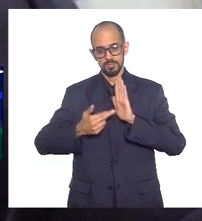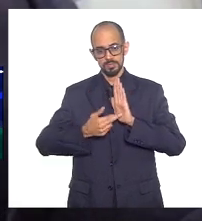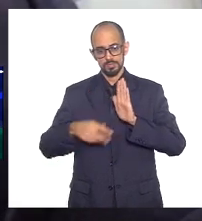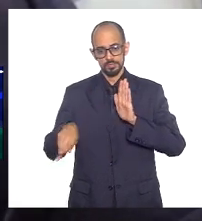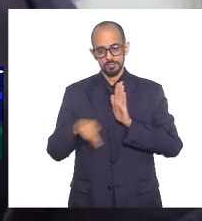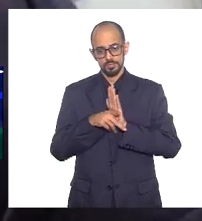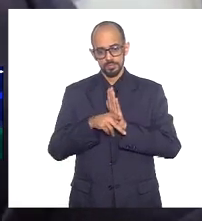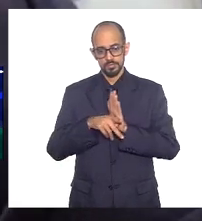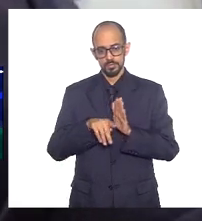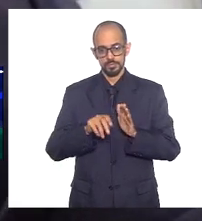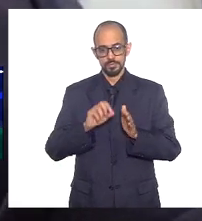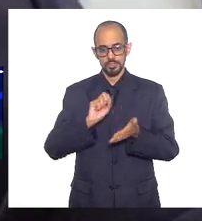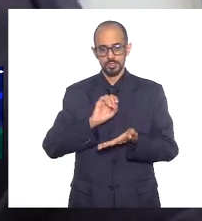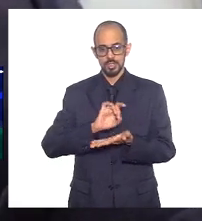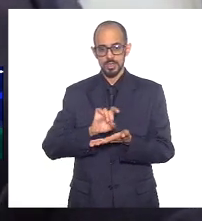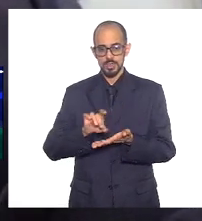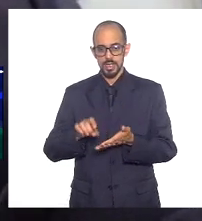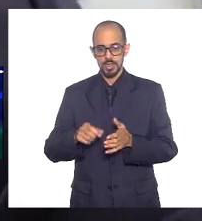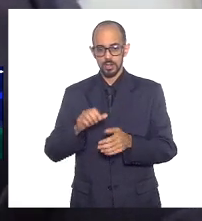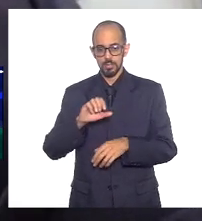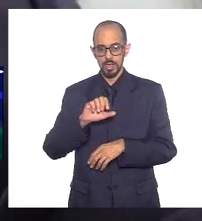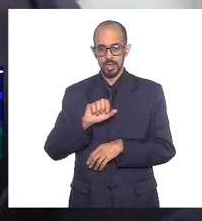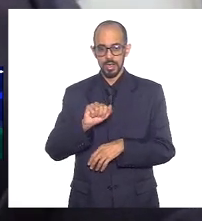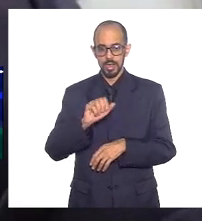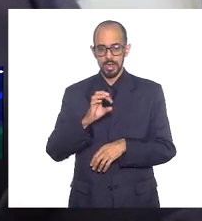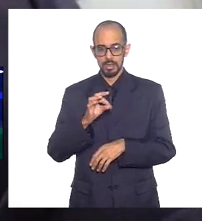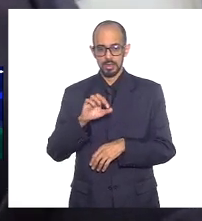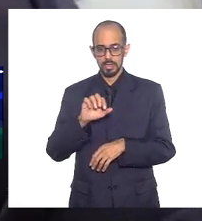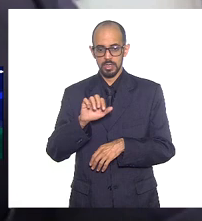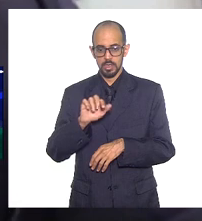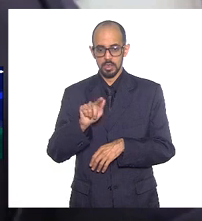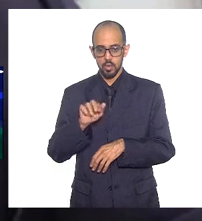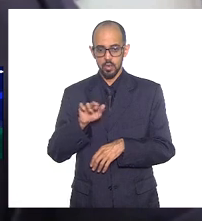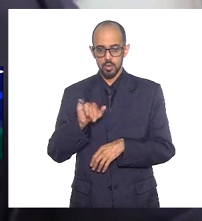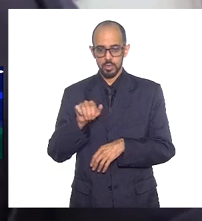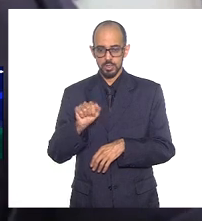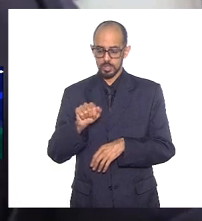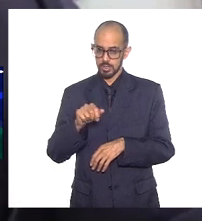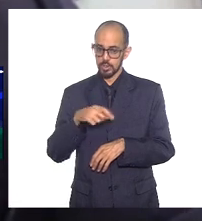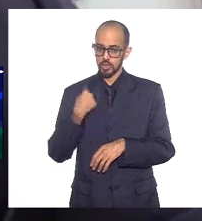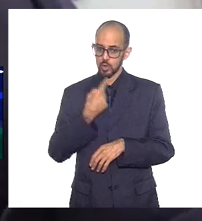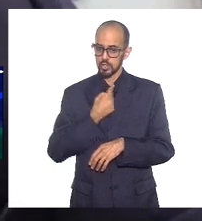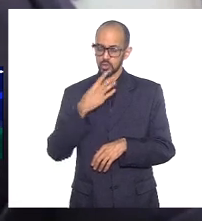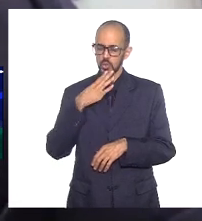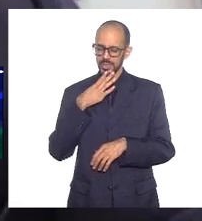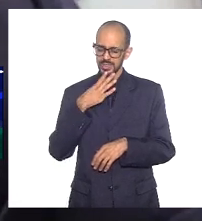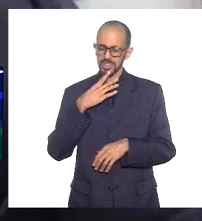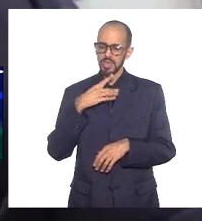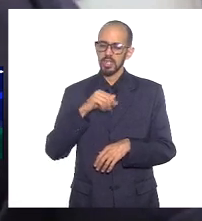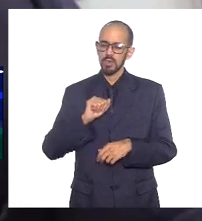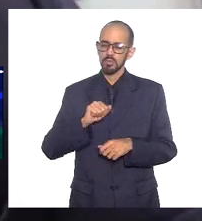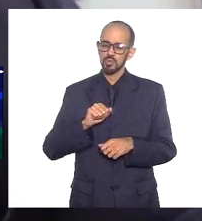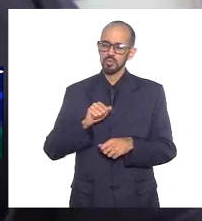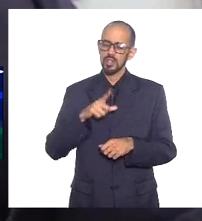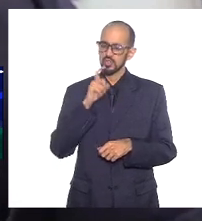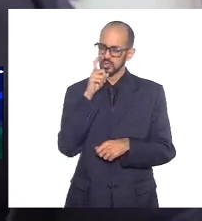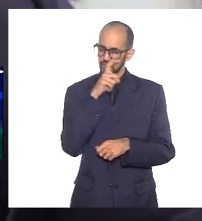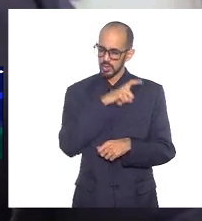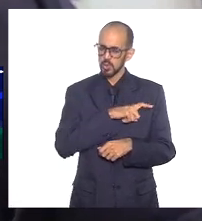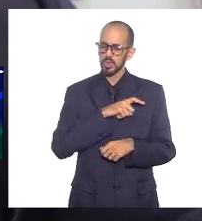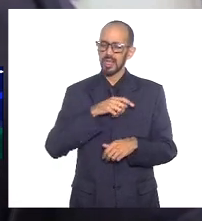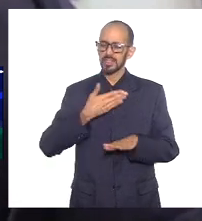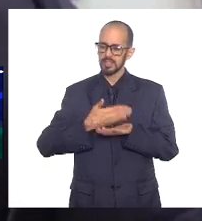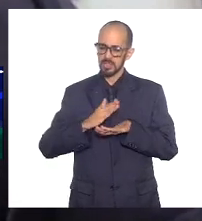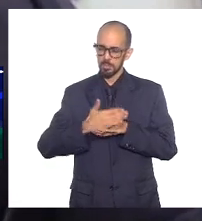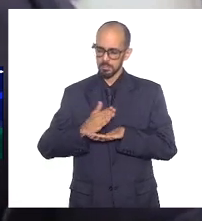cada categoria todos nós conhecemos as idiosicrasias das profissões as dificuldades na